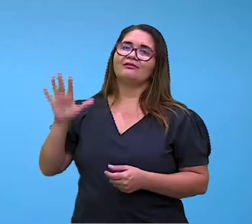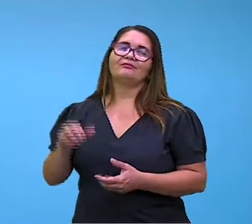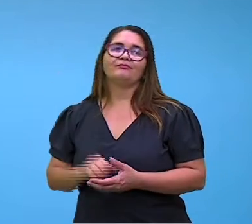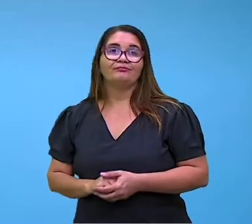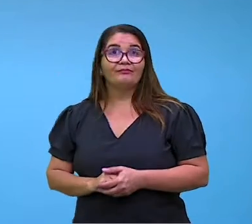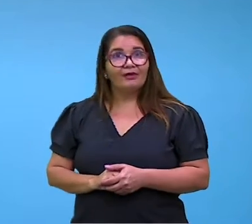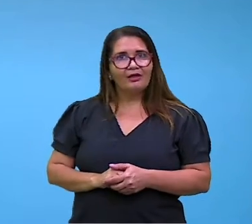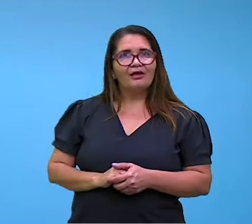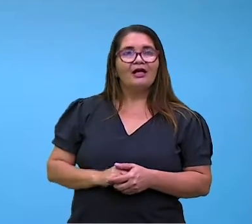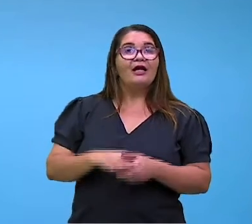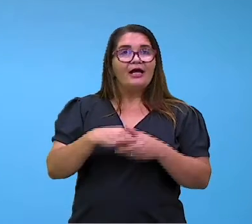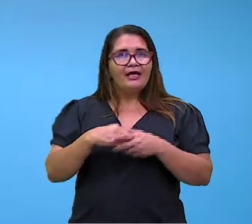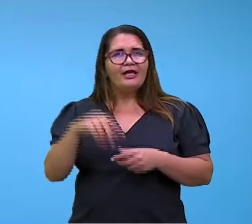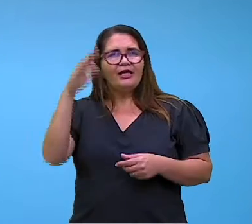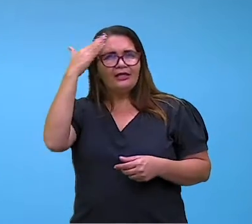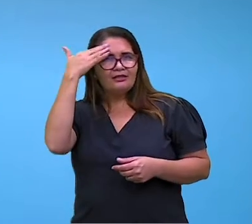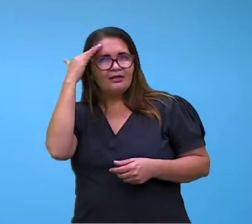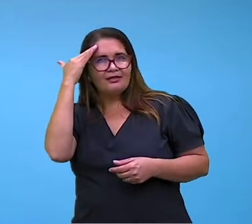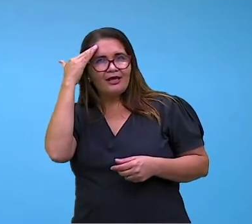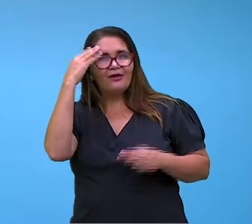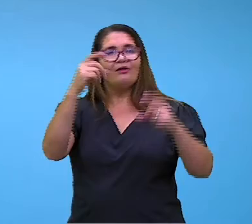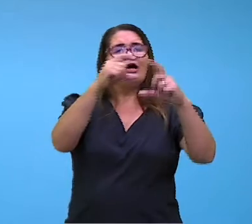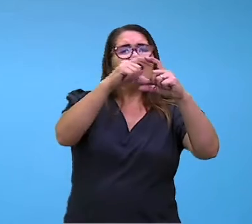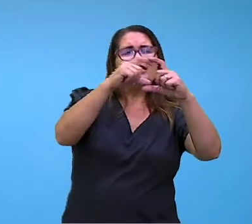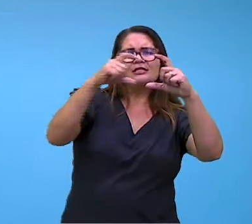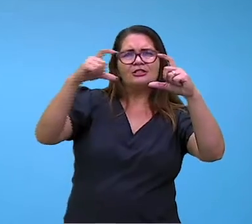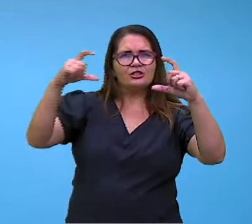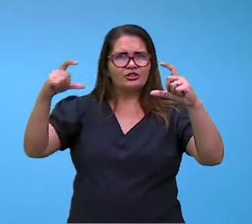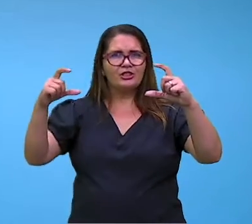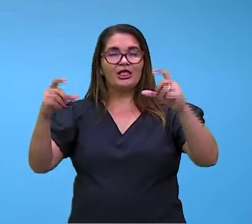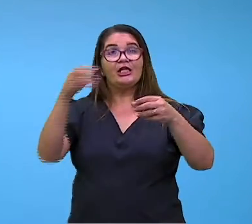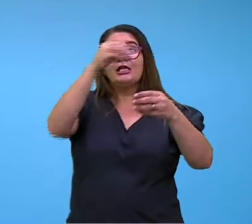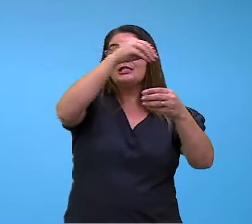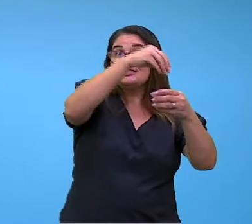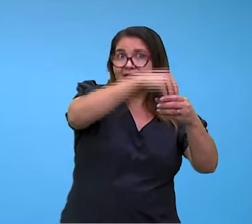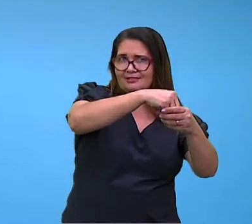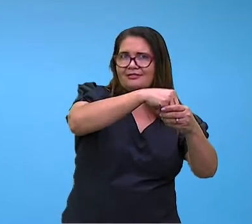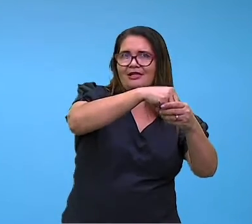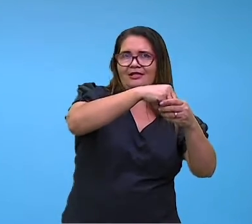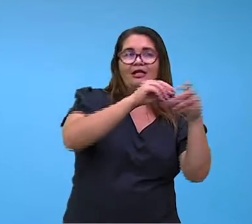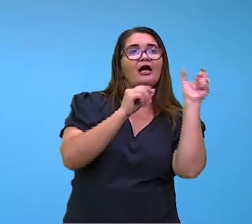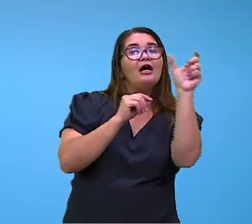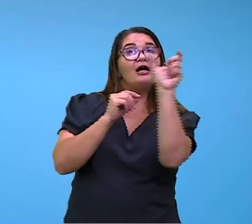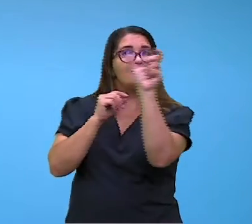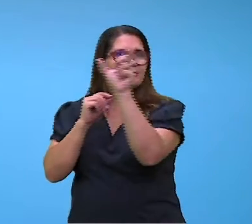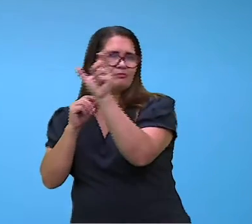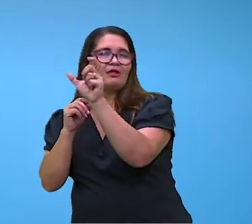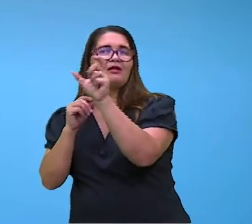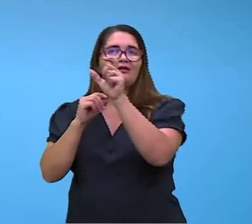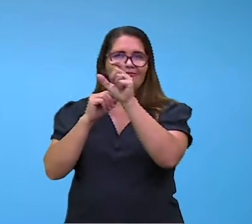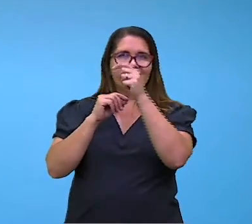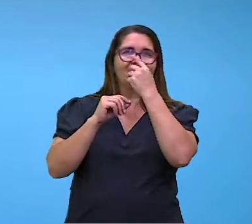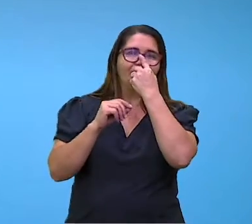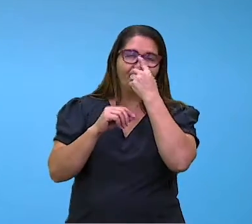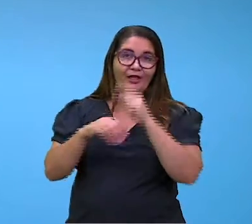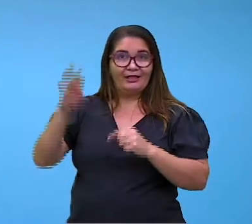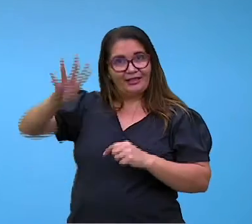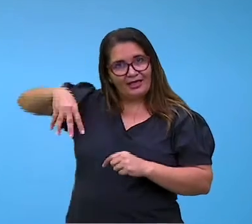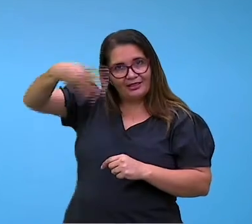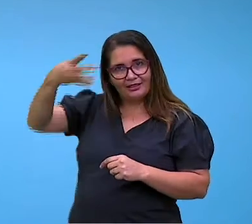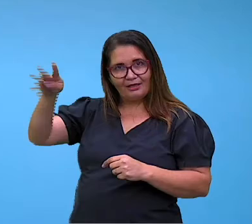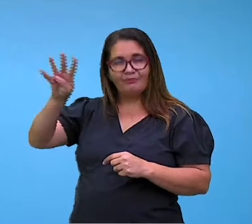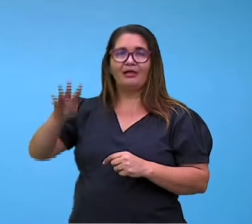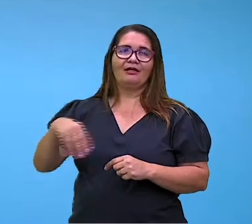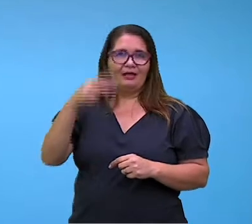temos algumas palavrinhas nessas tirinhas que vieram lá daquele quadro? Vamos à próxima.